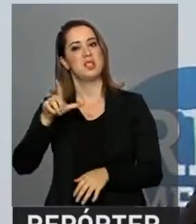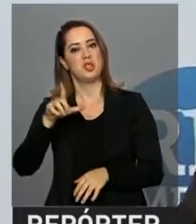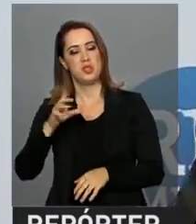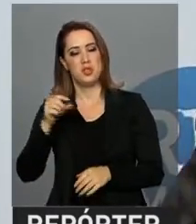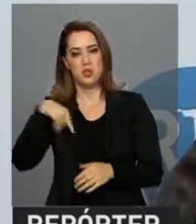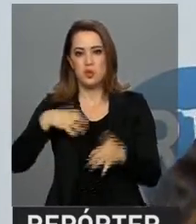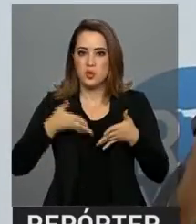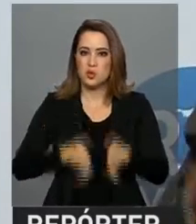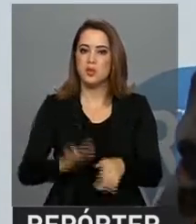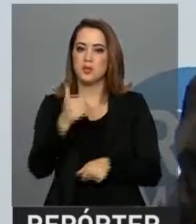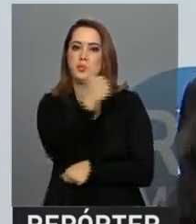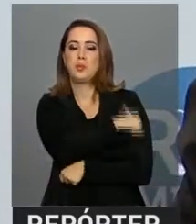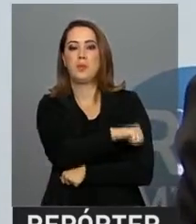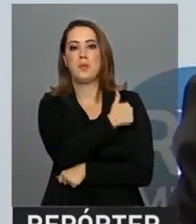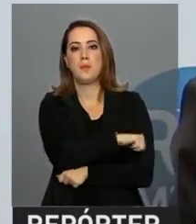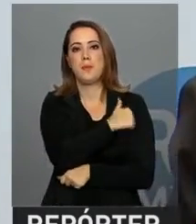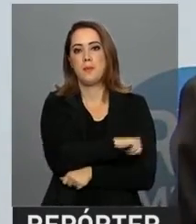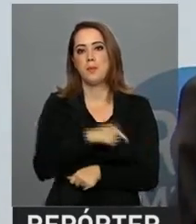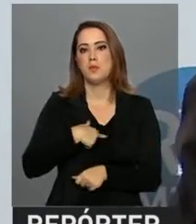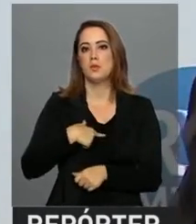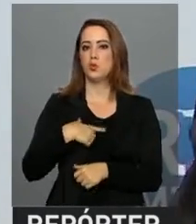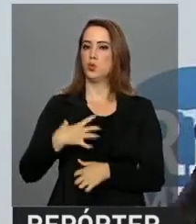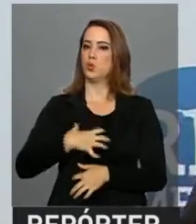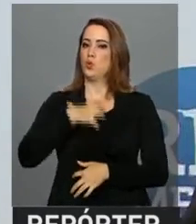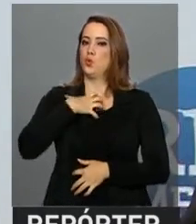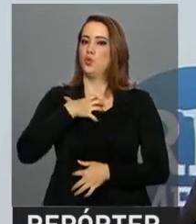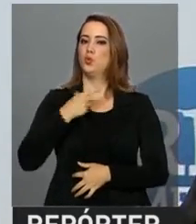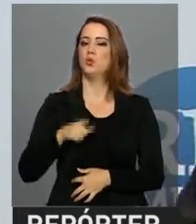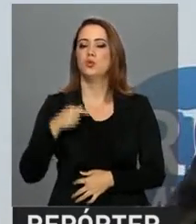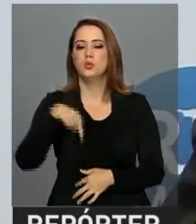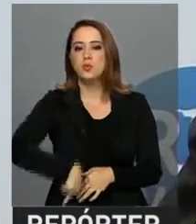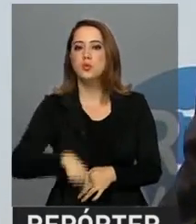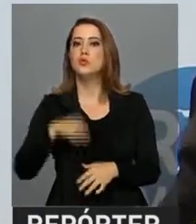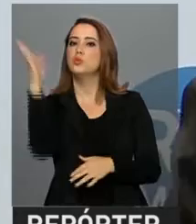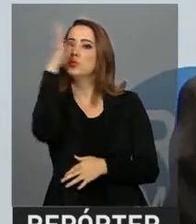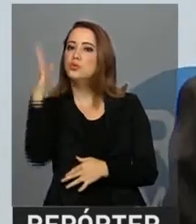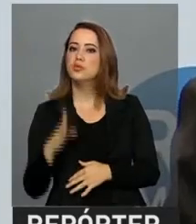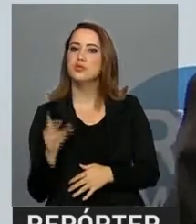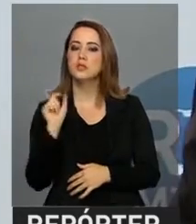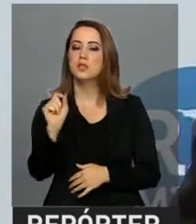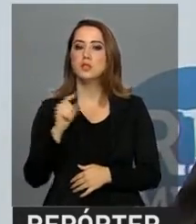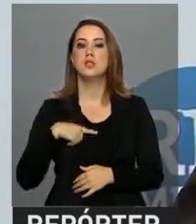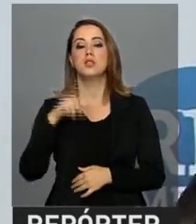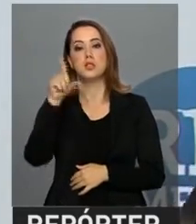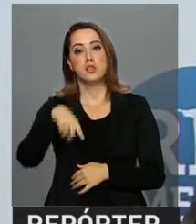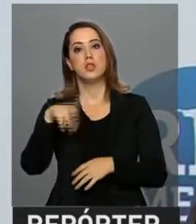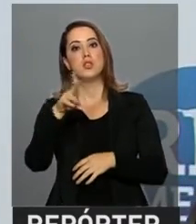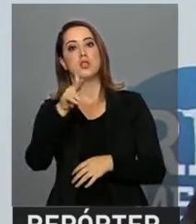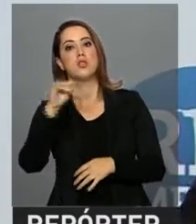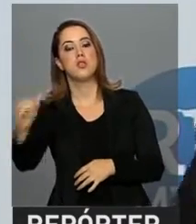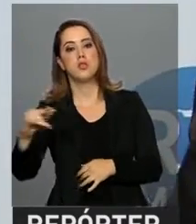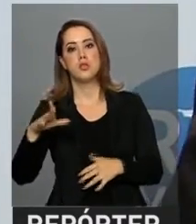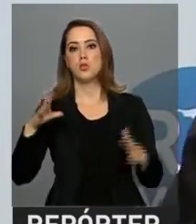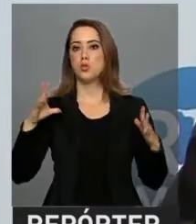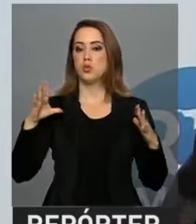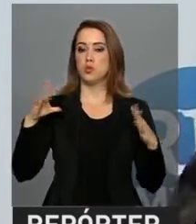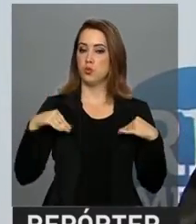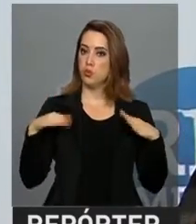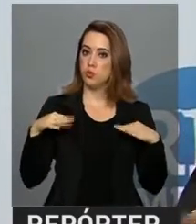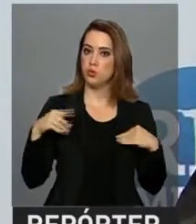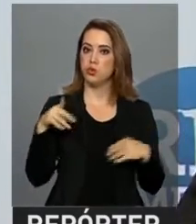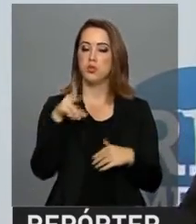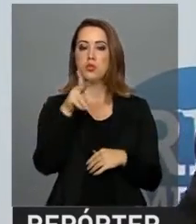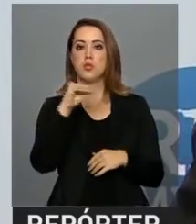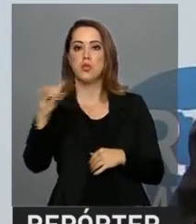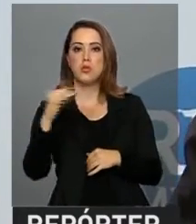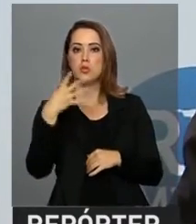nossa cidade, temos muito orgulho de ser brasileiros. Então, fica decretado feriado no dia 4, além do dia